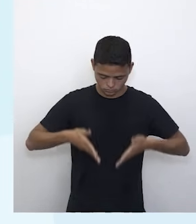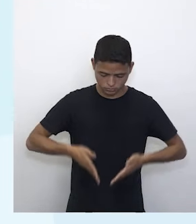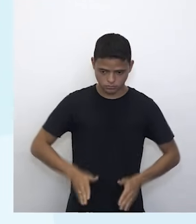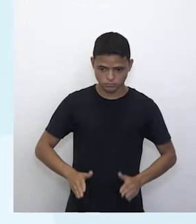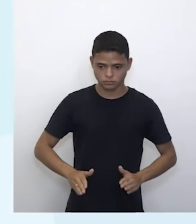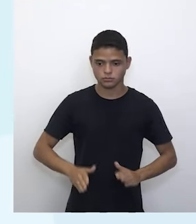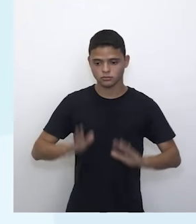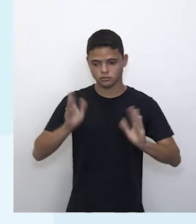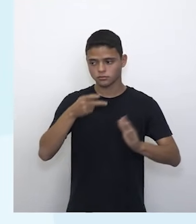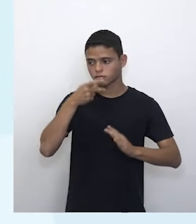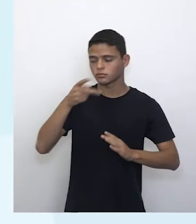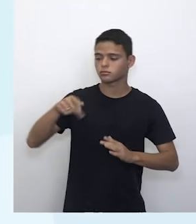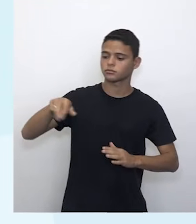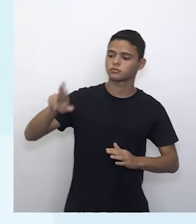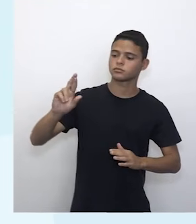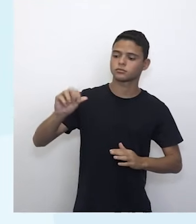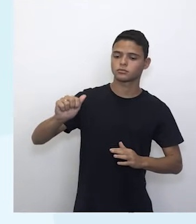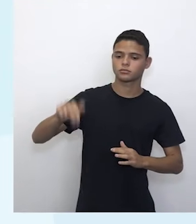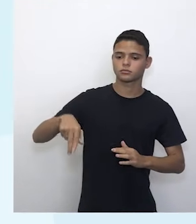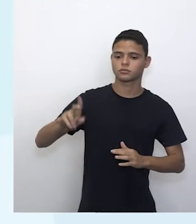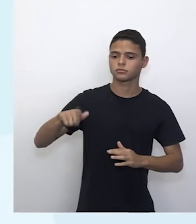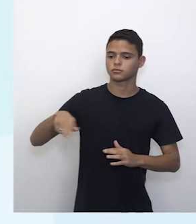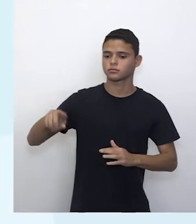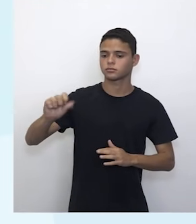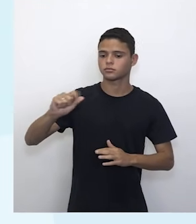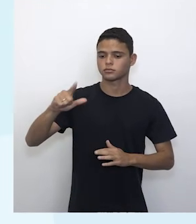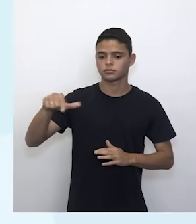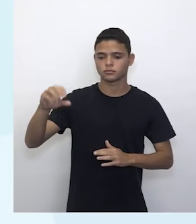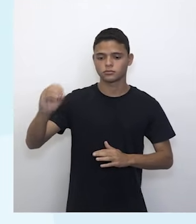do zangão. Lembra que a fêmea,